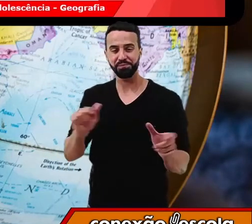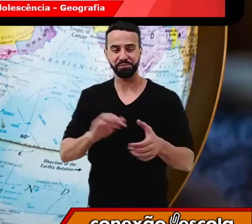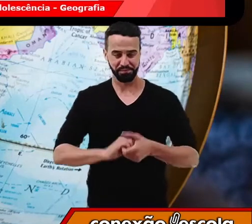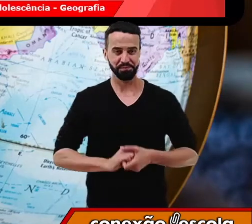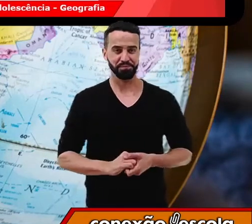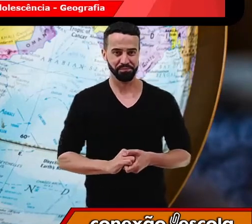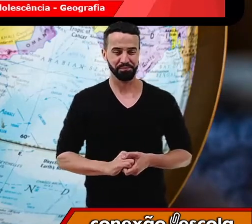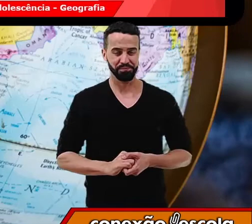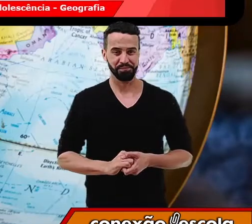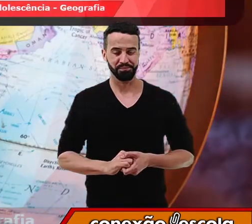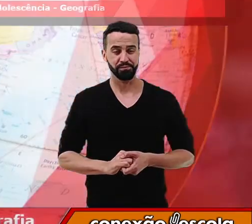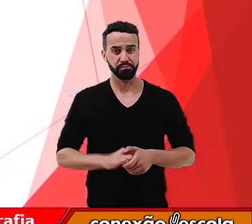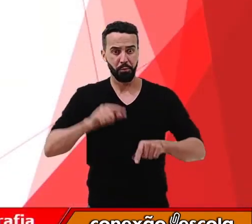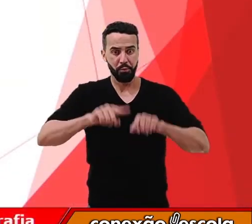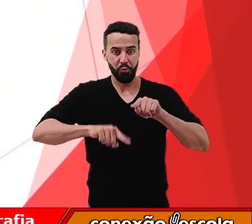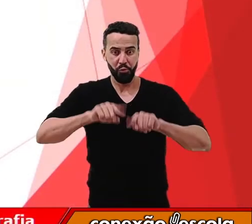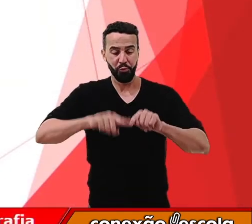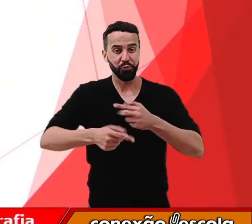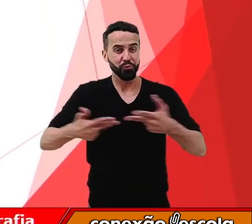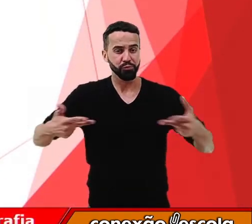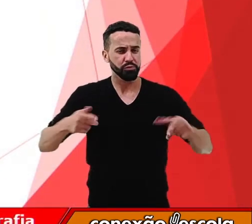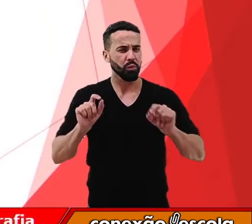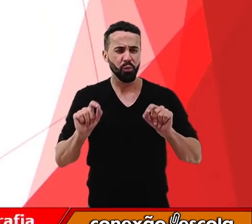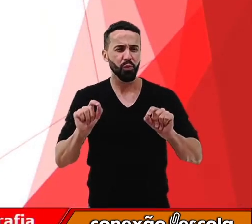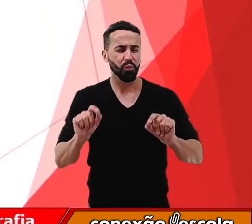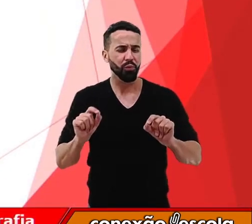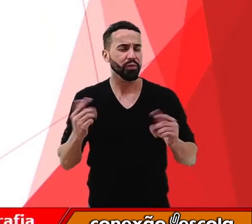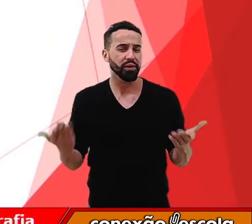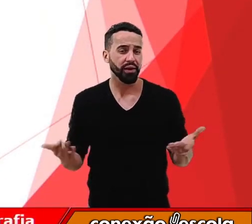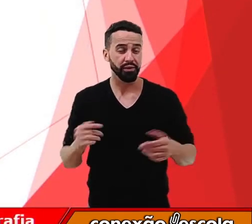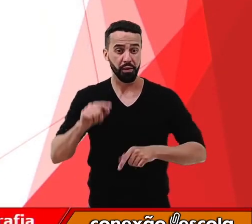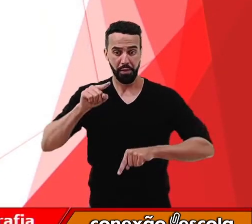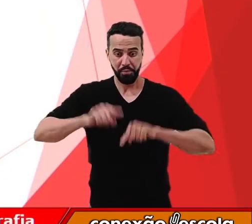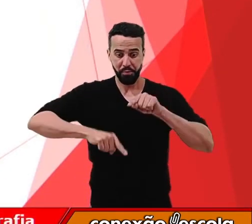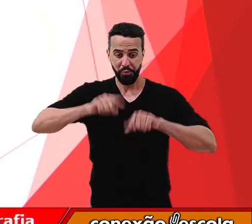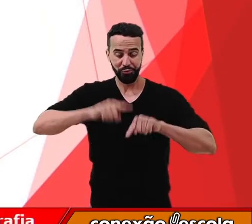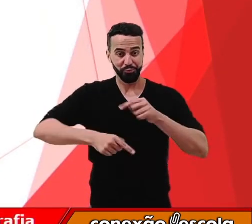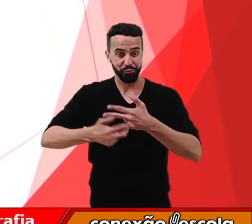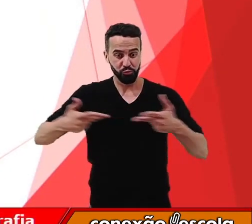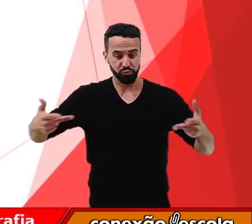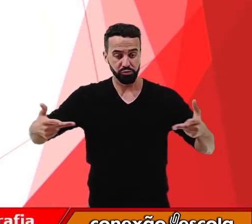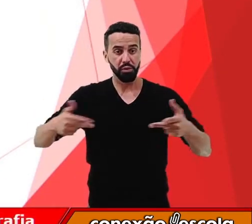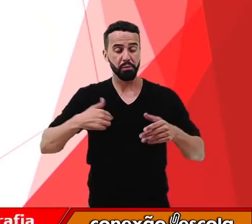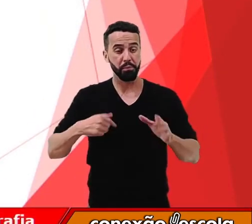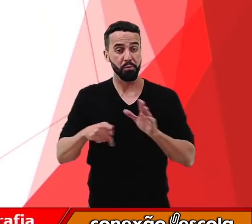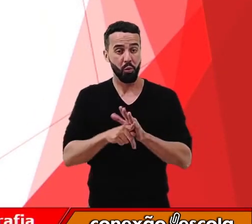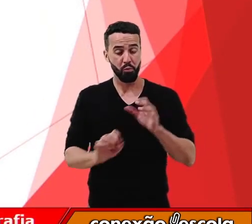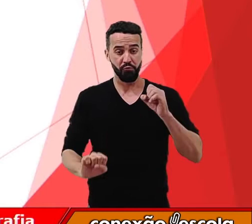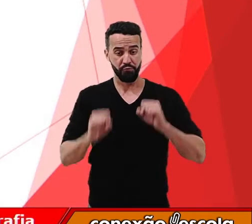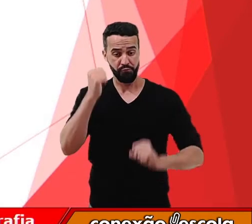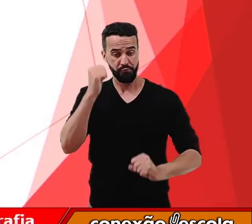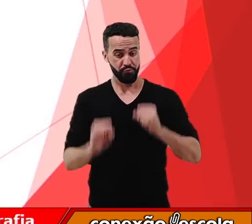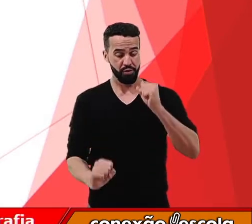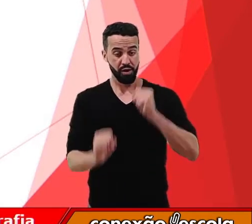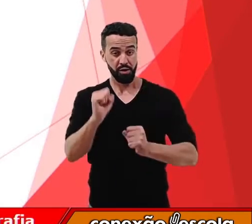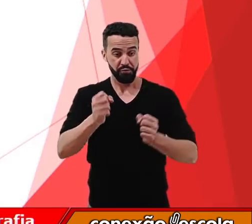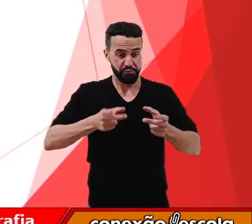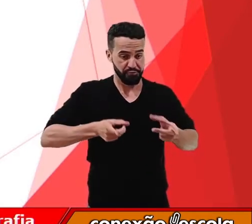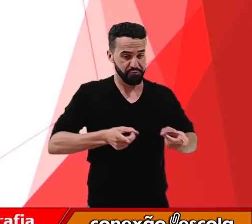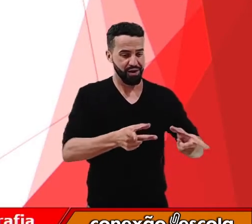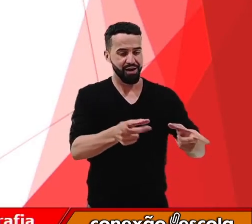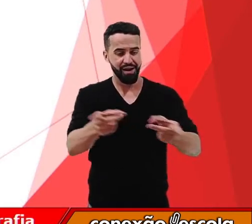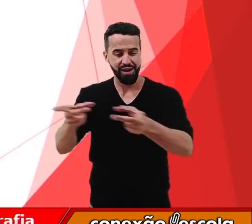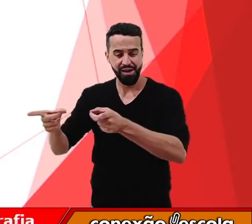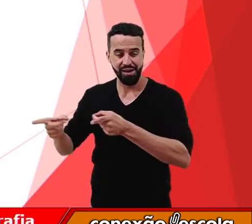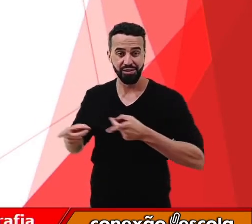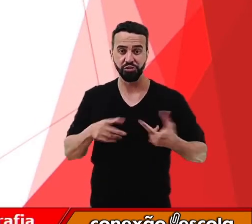Olha só, os produtos hoje são produzidos e vendidos no mundo inteiro e para o mundo inteiro.